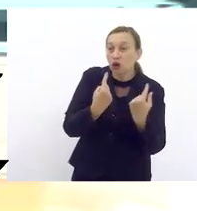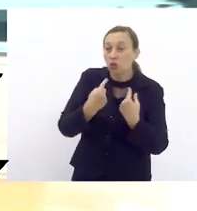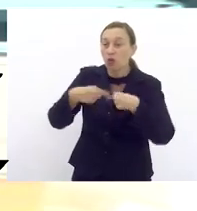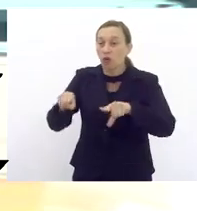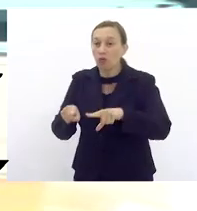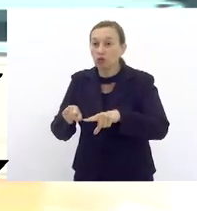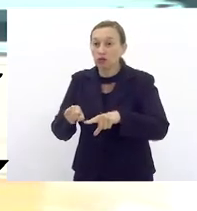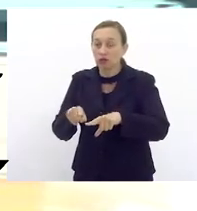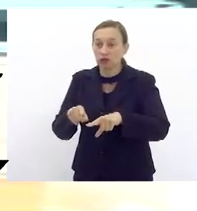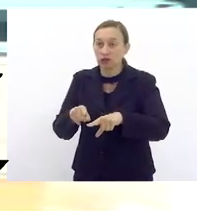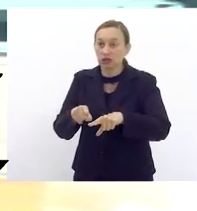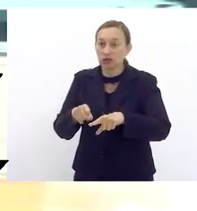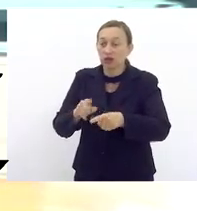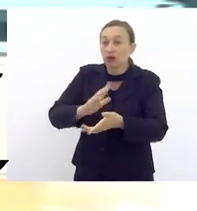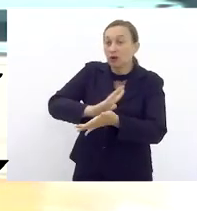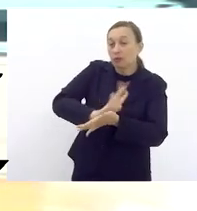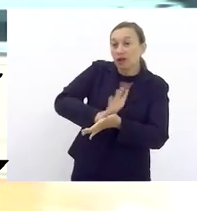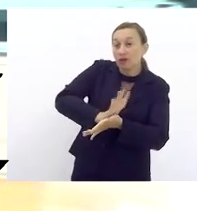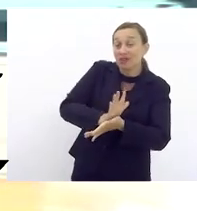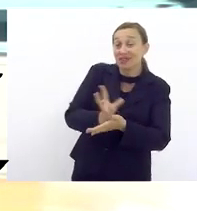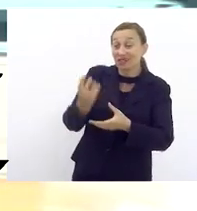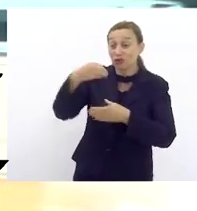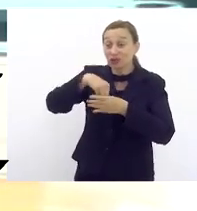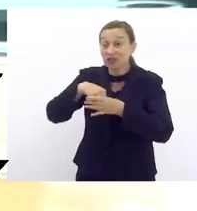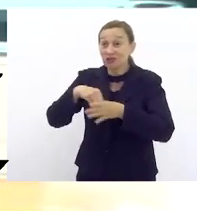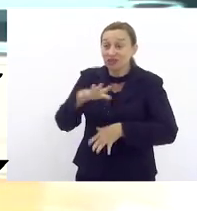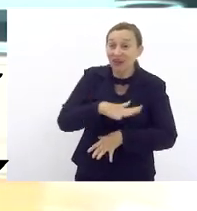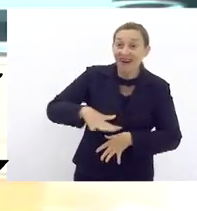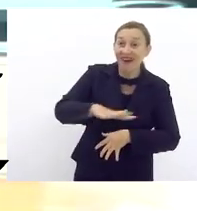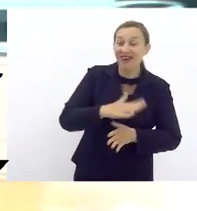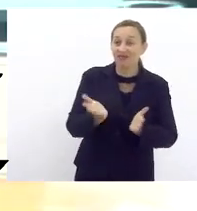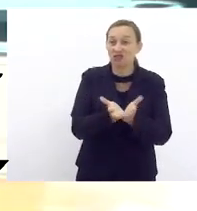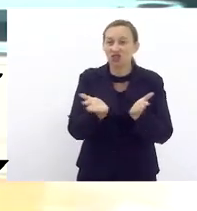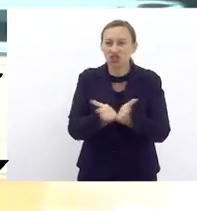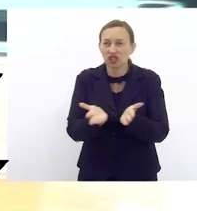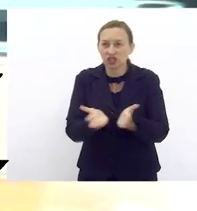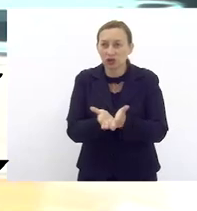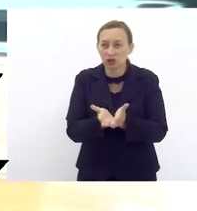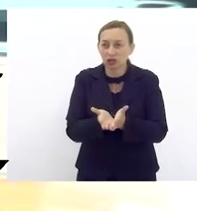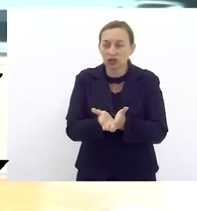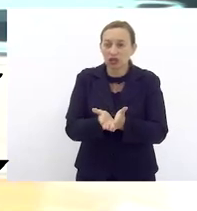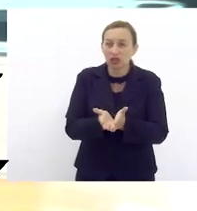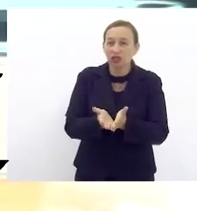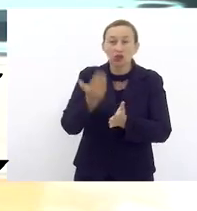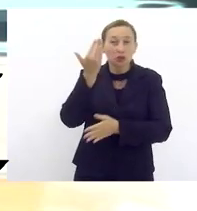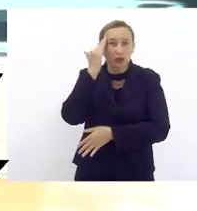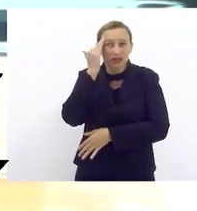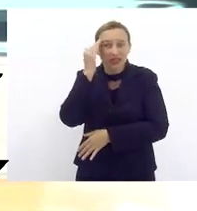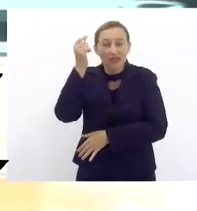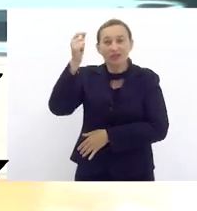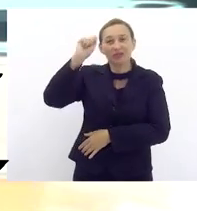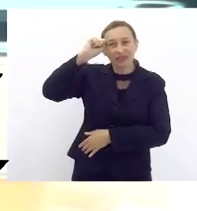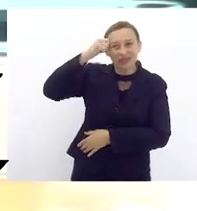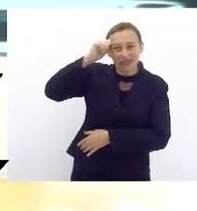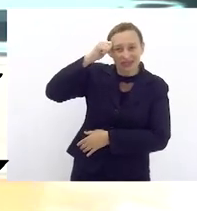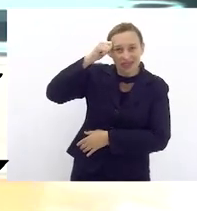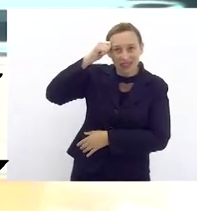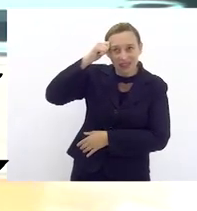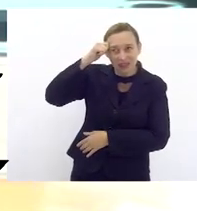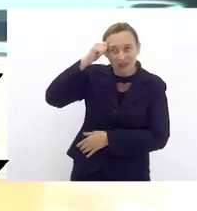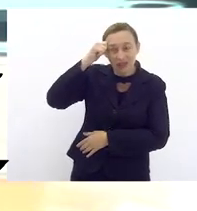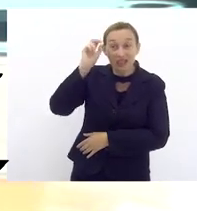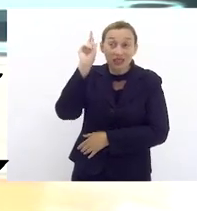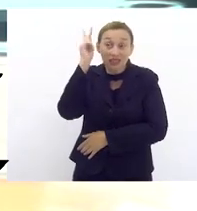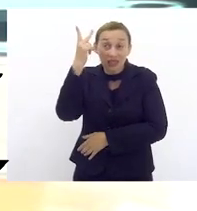dentro do campo evangélico do entendimento da negritude da centralidade da negritude